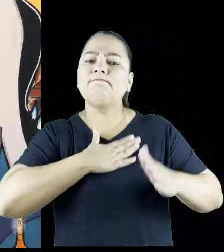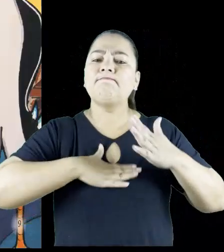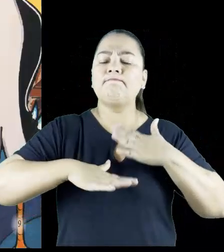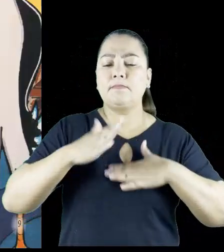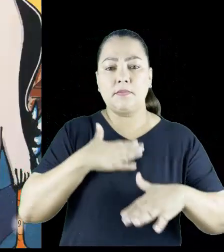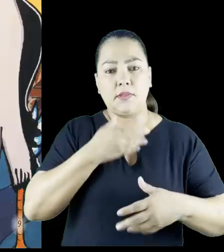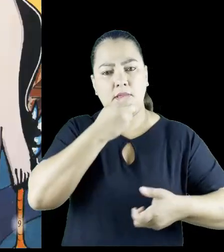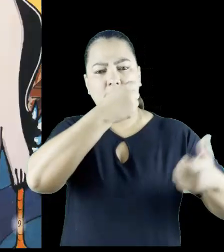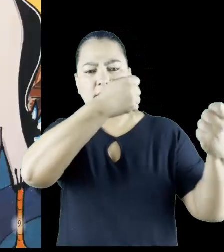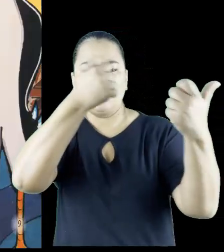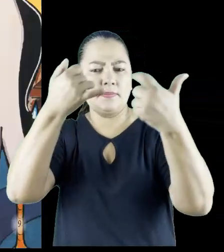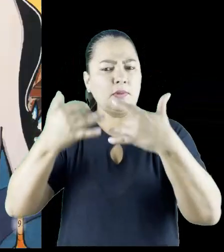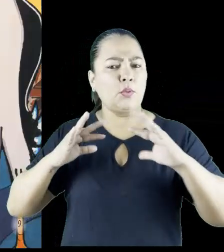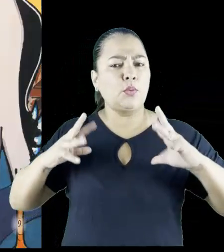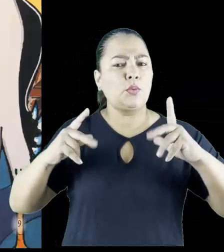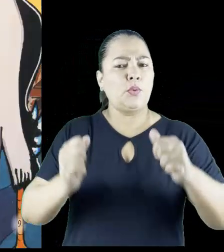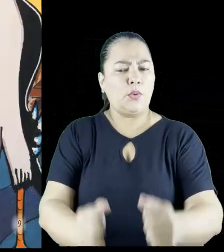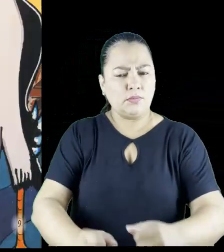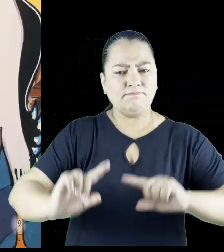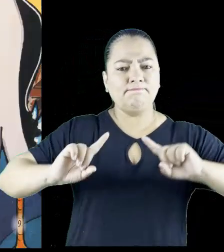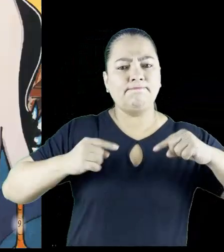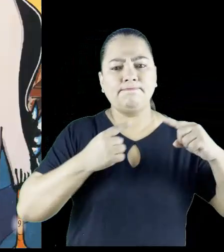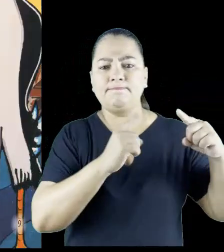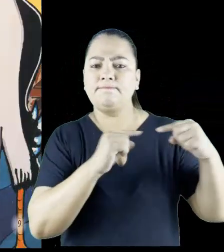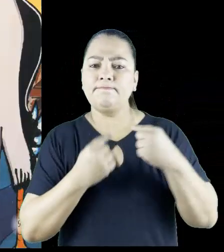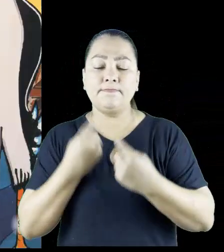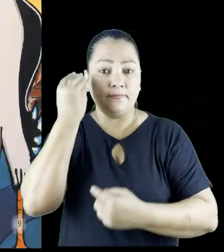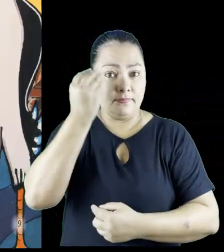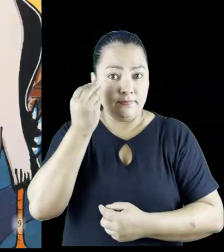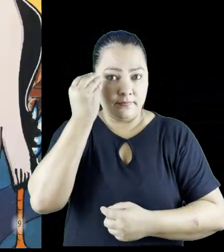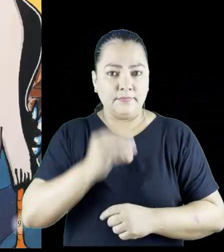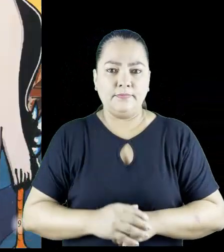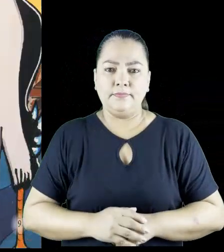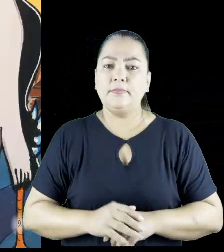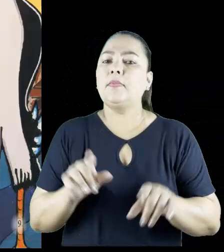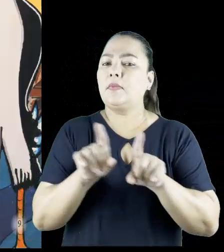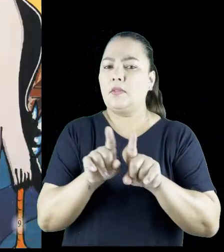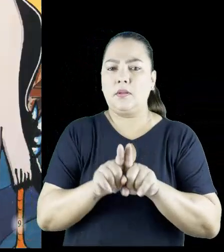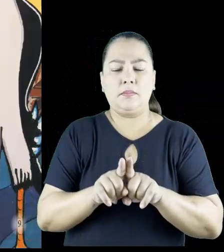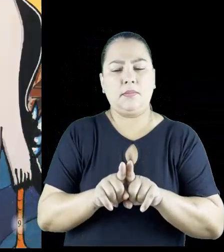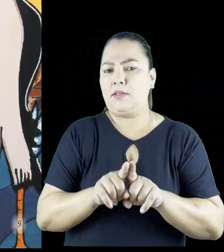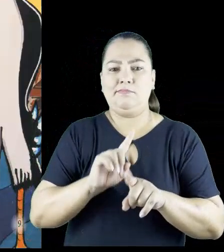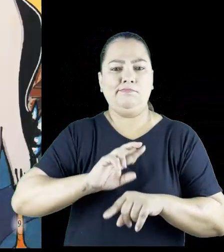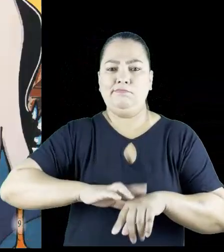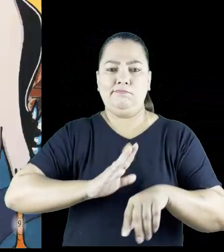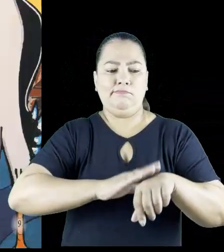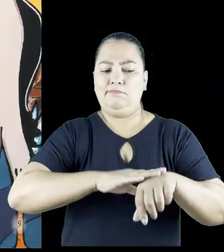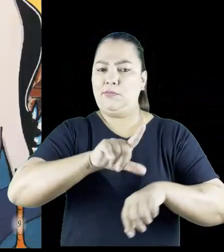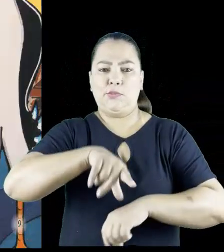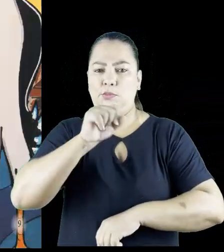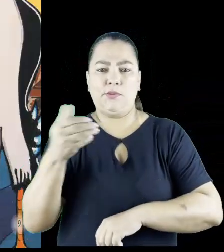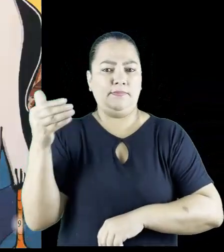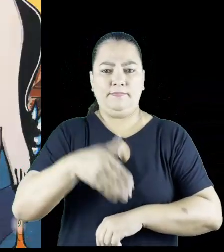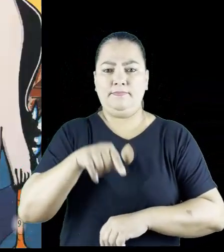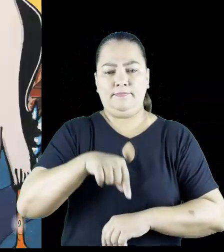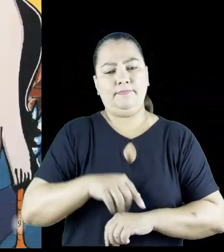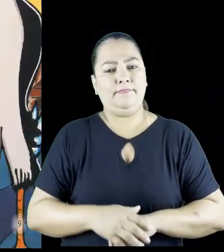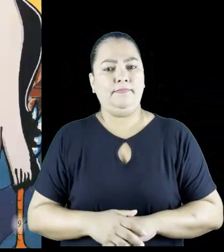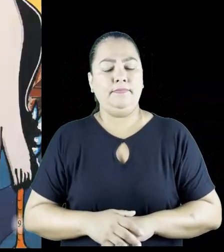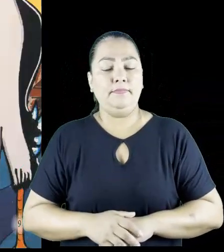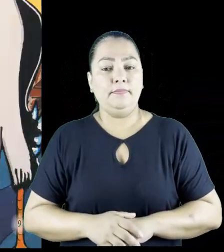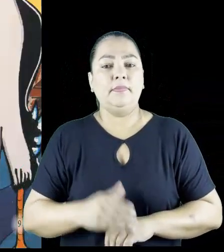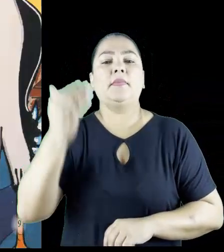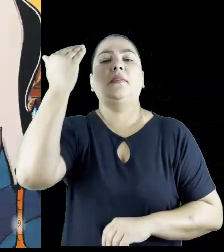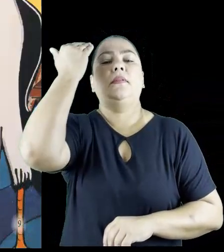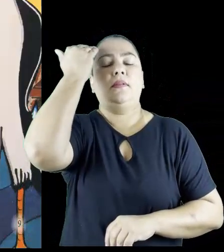assim que se acalmaram, explicaram sobre todos os desafios que estavam passando, bem como que não foi uma escolha delas estar